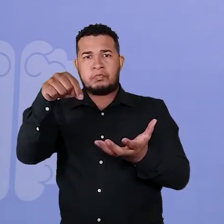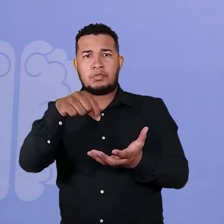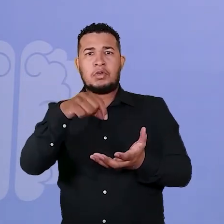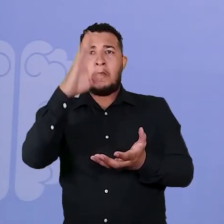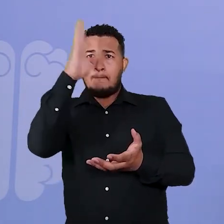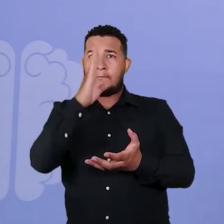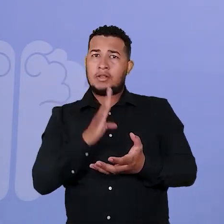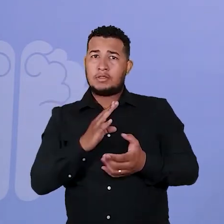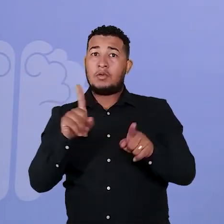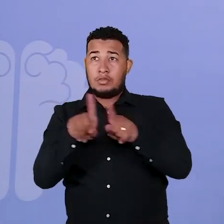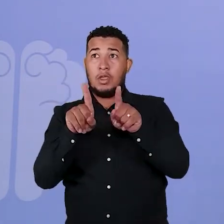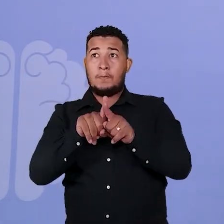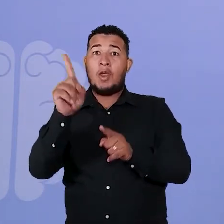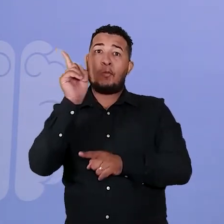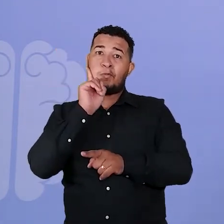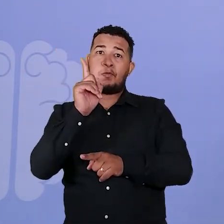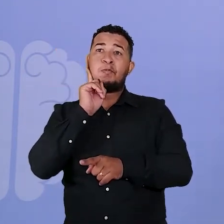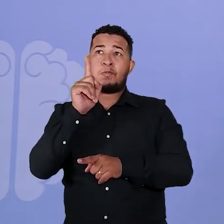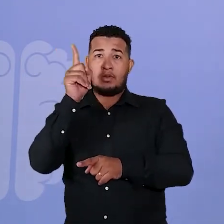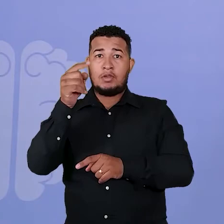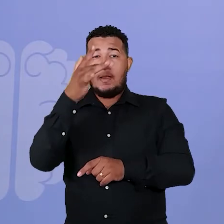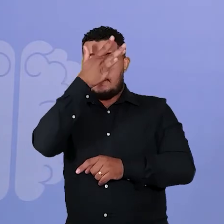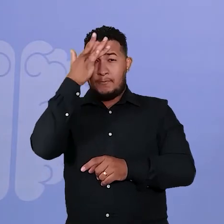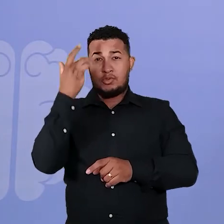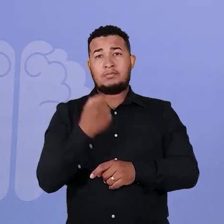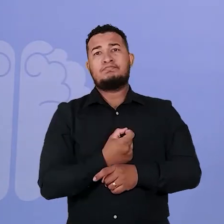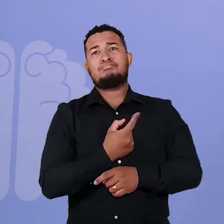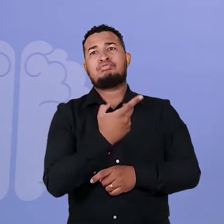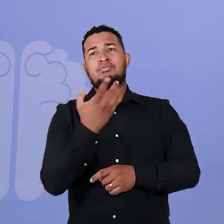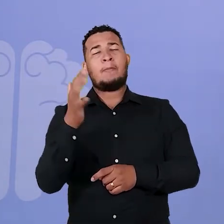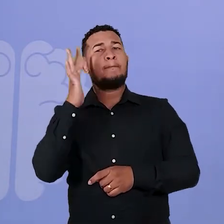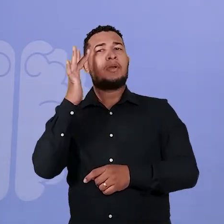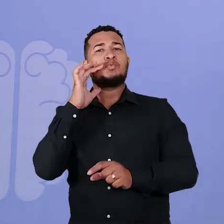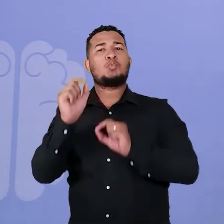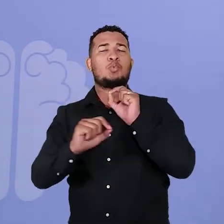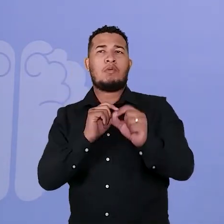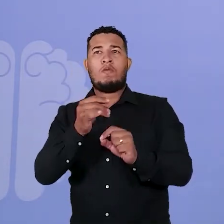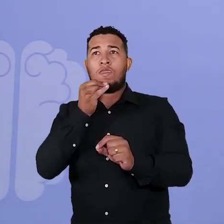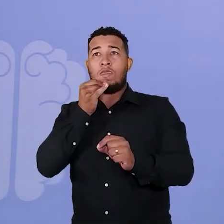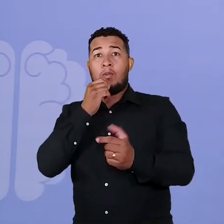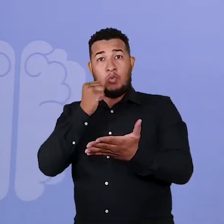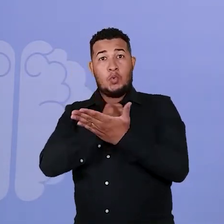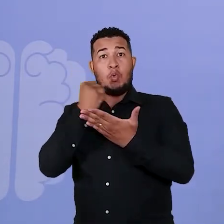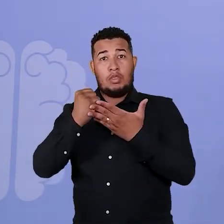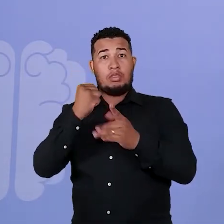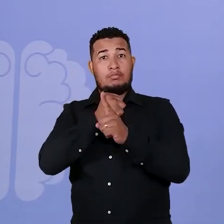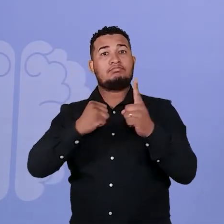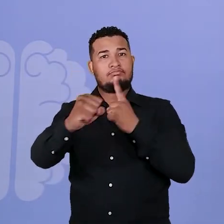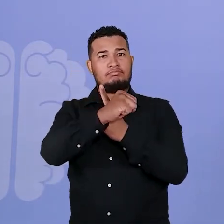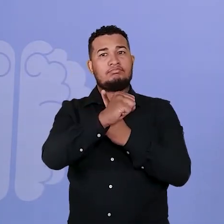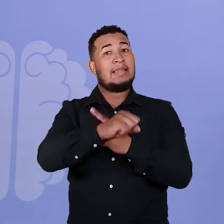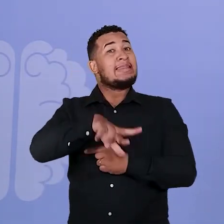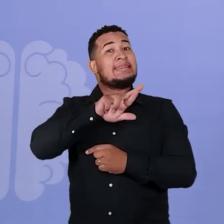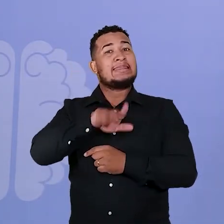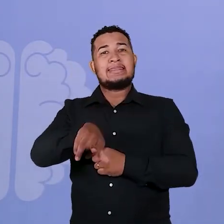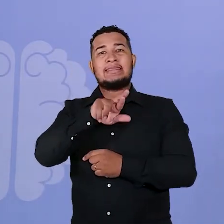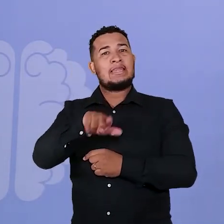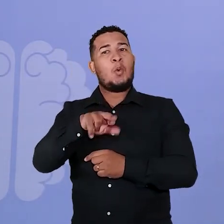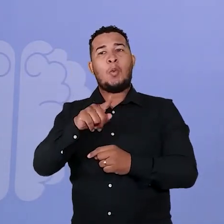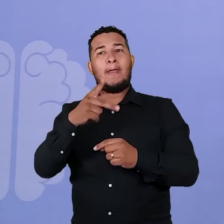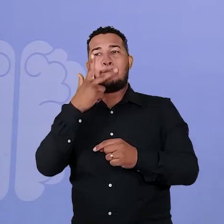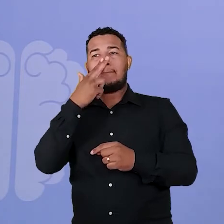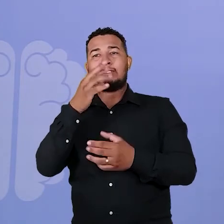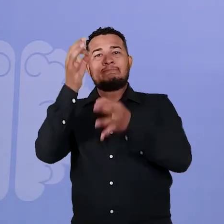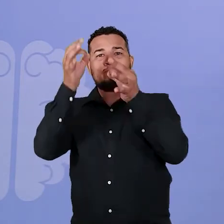no Brasil, nos Estados Unidos, e muitas pessoas têm a ideia de que, o contrato social